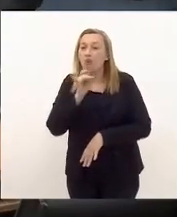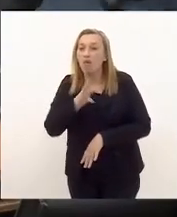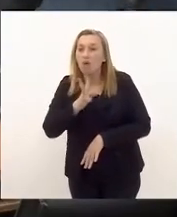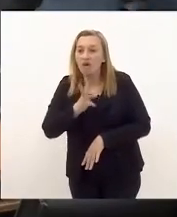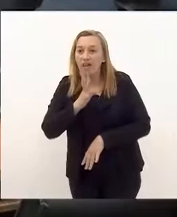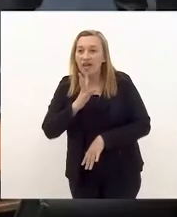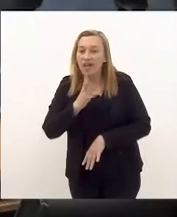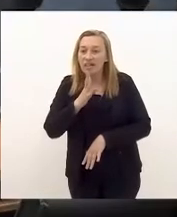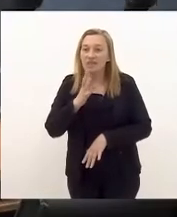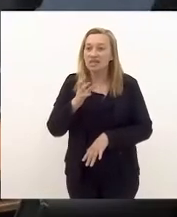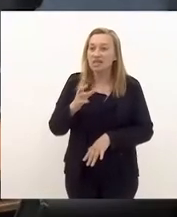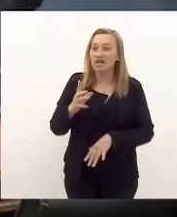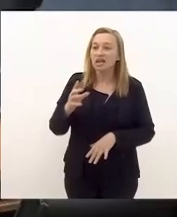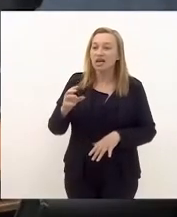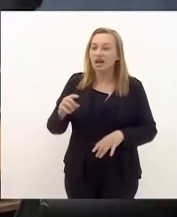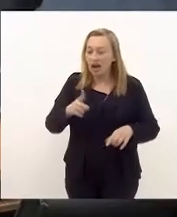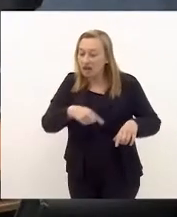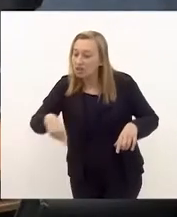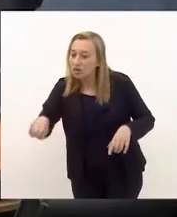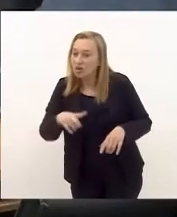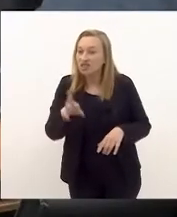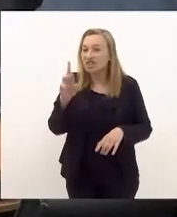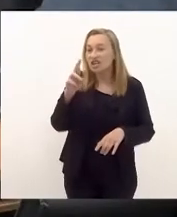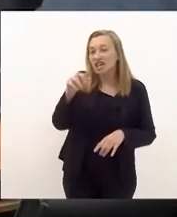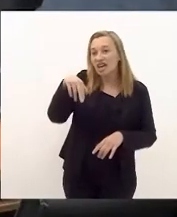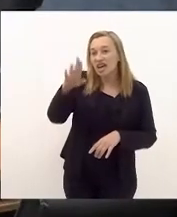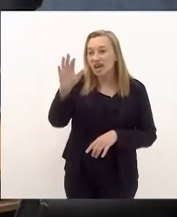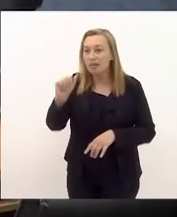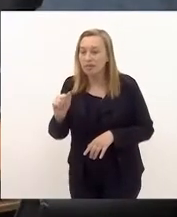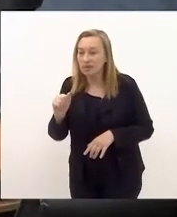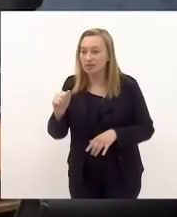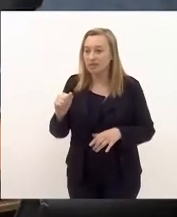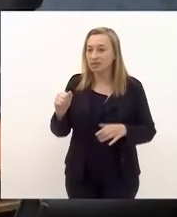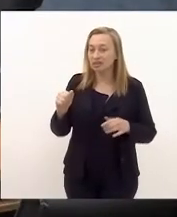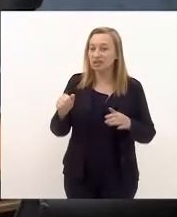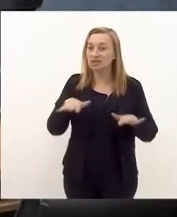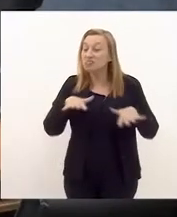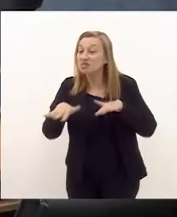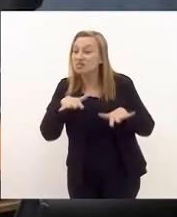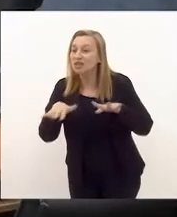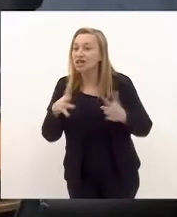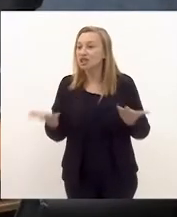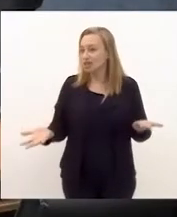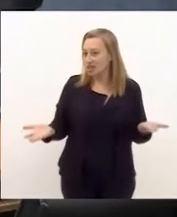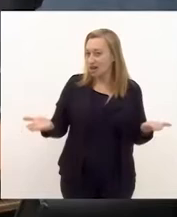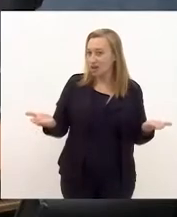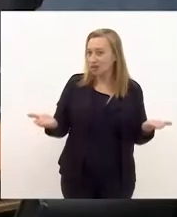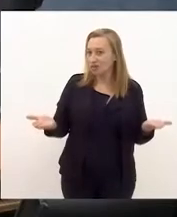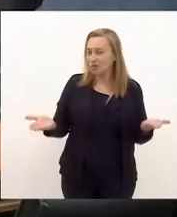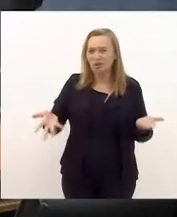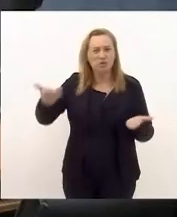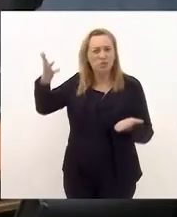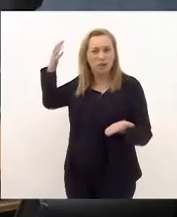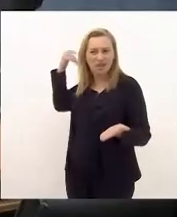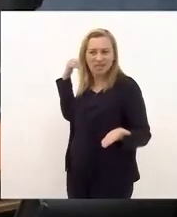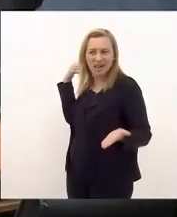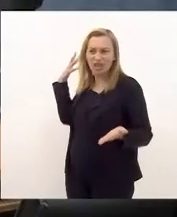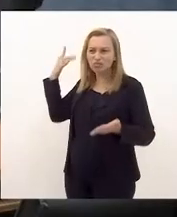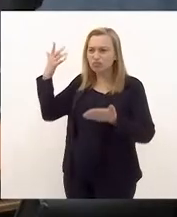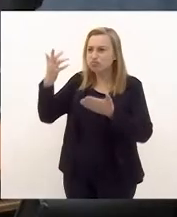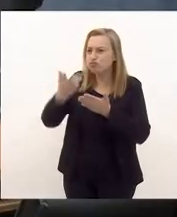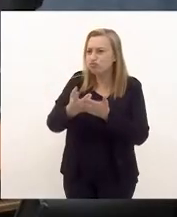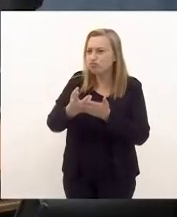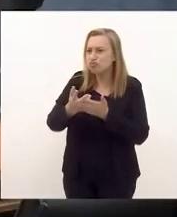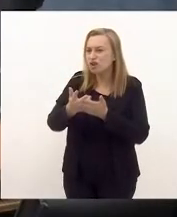rodas de rima, as batalhas, as manifestações, bom, no passado até a capoeira,